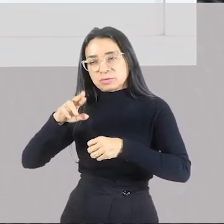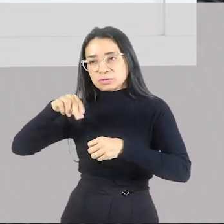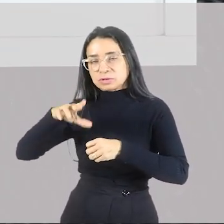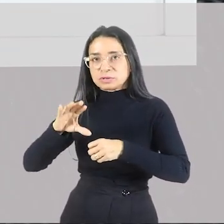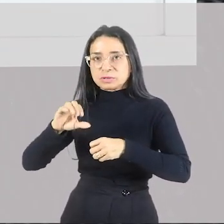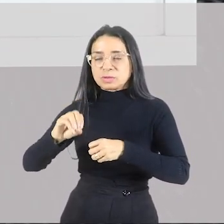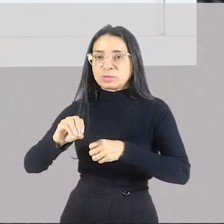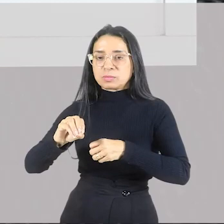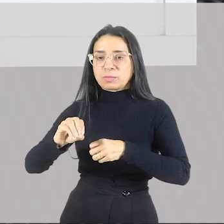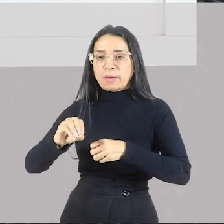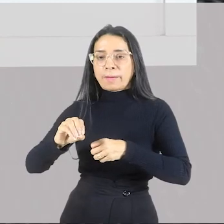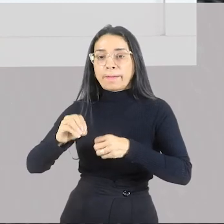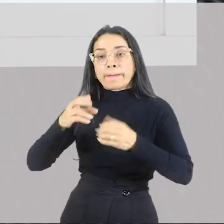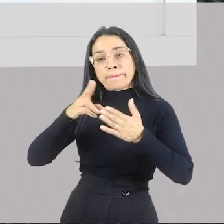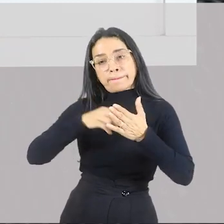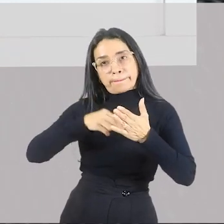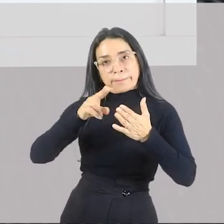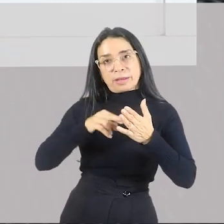mesma cor,